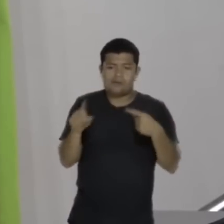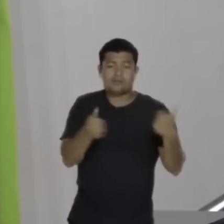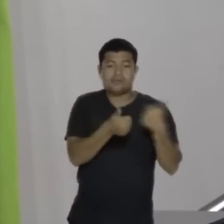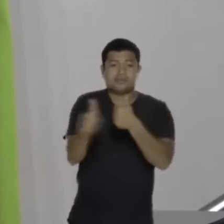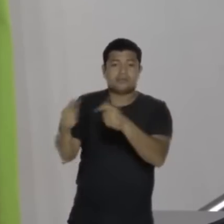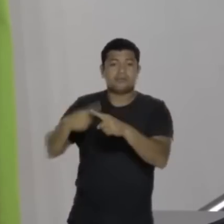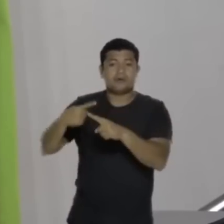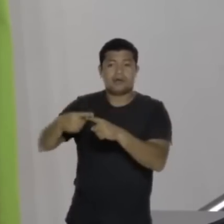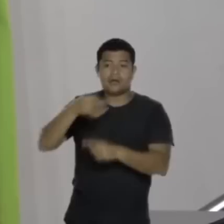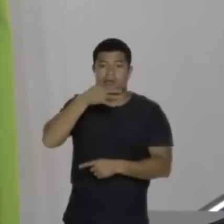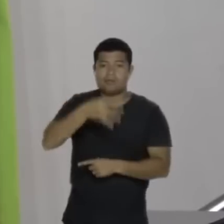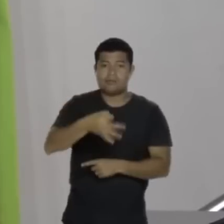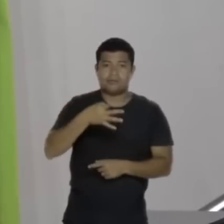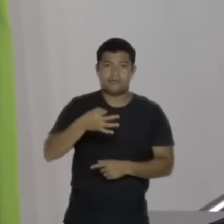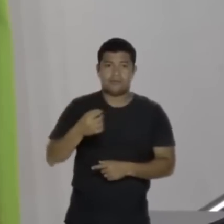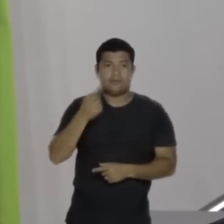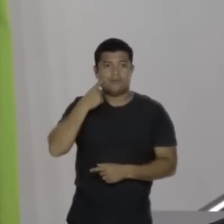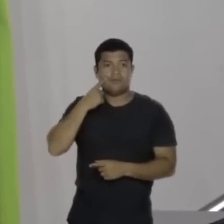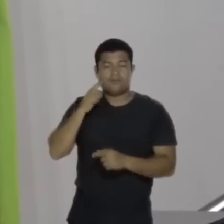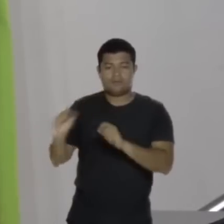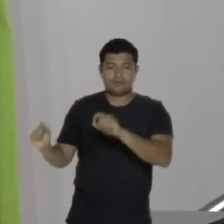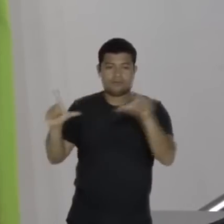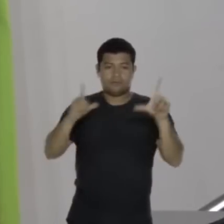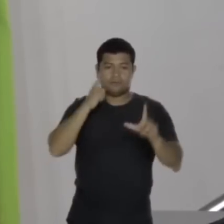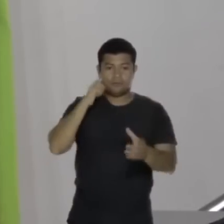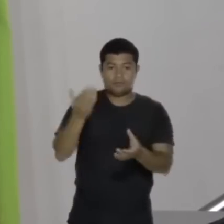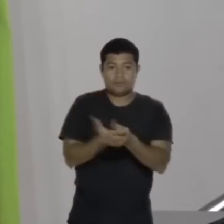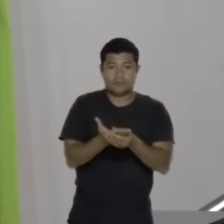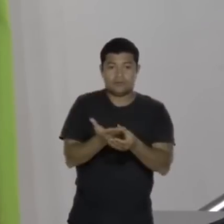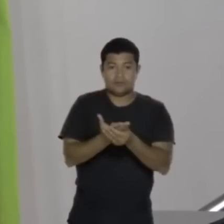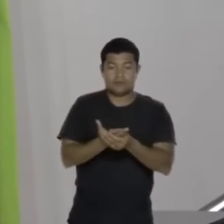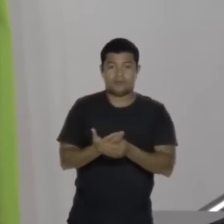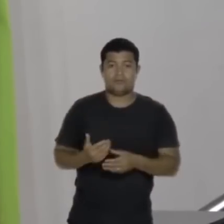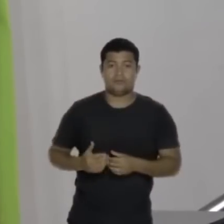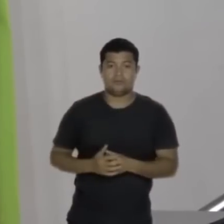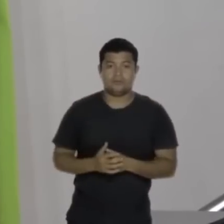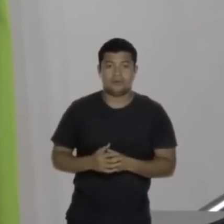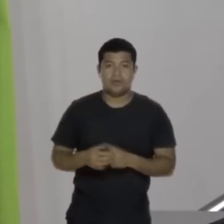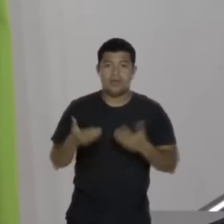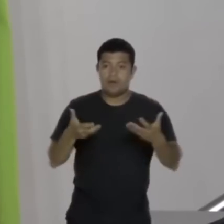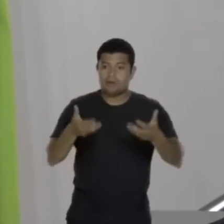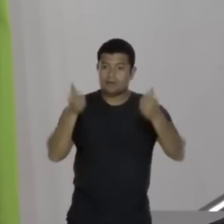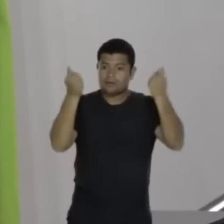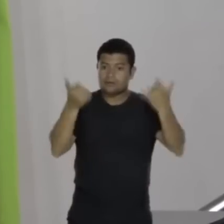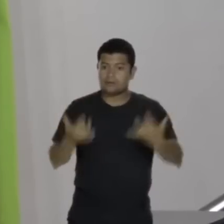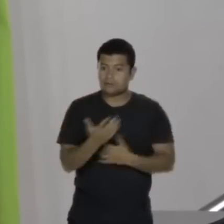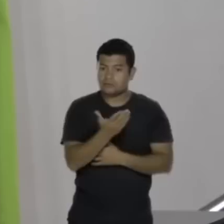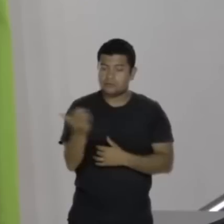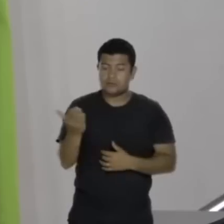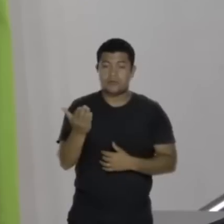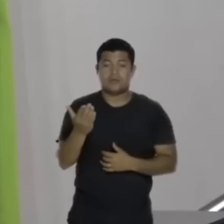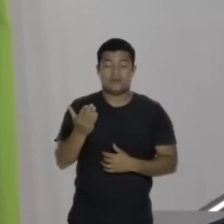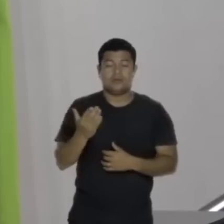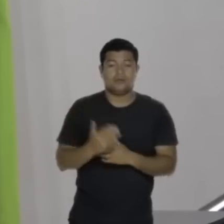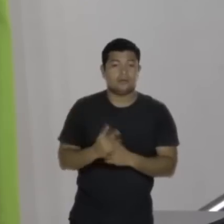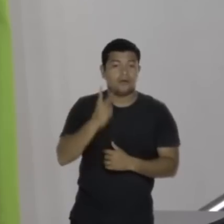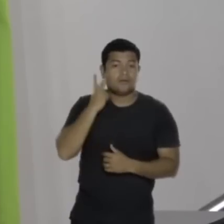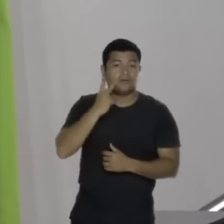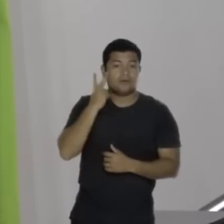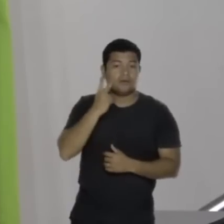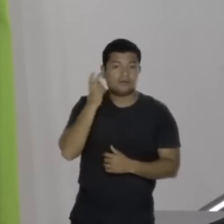pode botar na tela, por favor, o processo? Olha o que dizem os processos. Eu quero dizer para os senhores que a vereadora cassada, ela